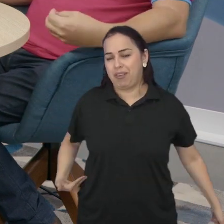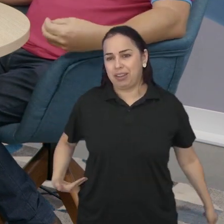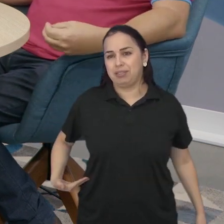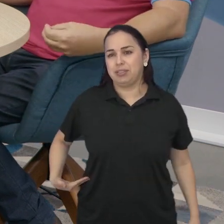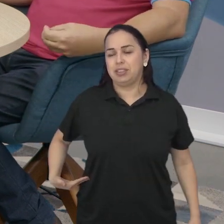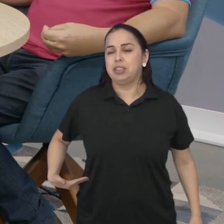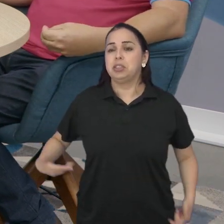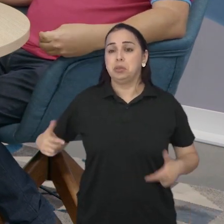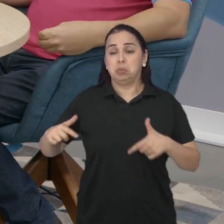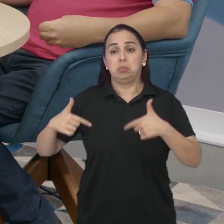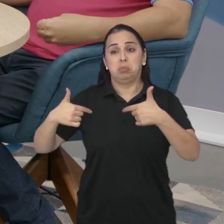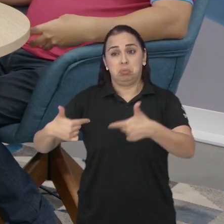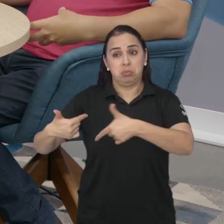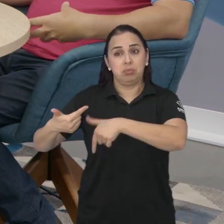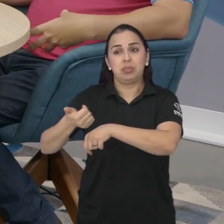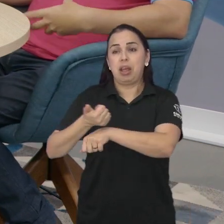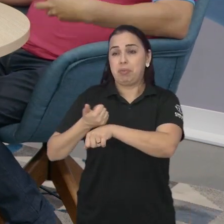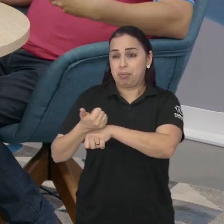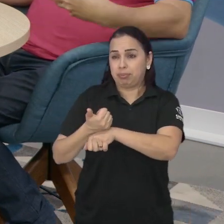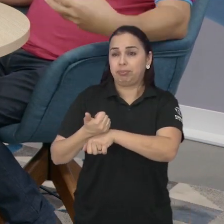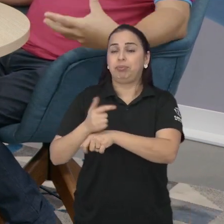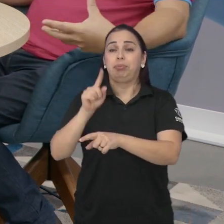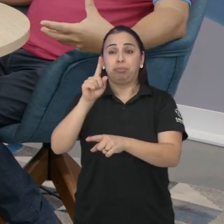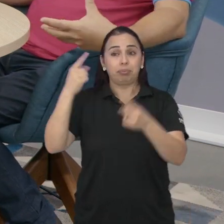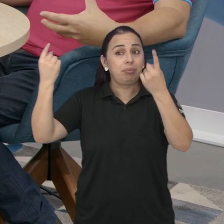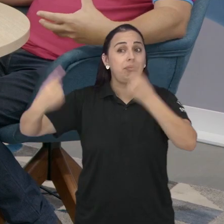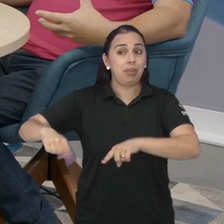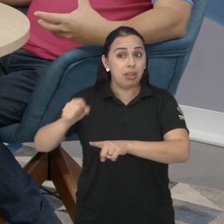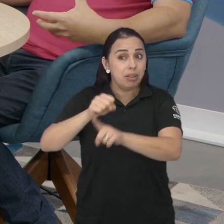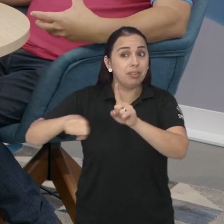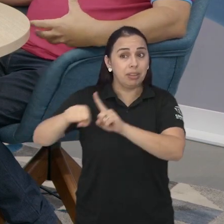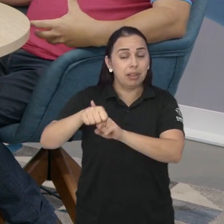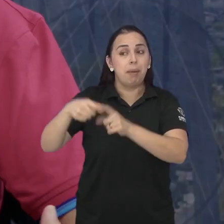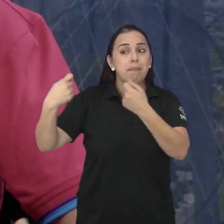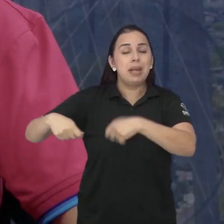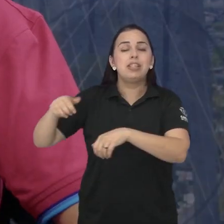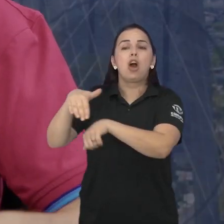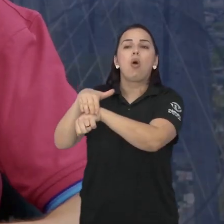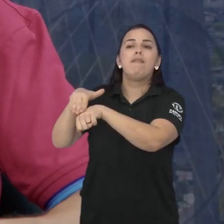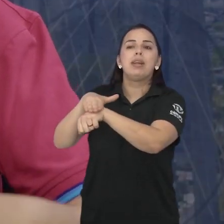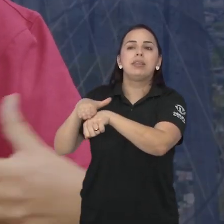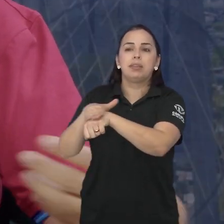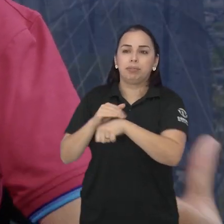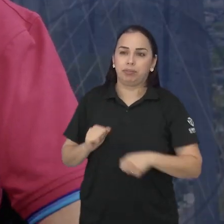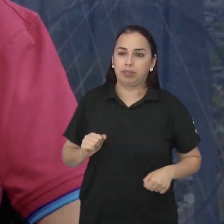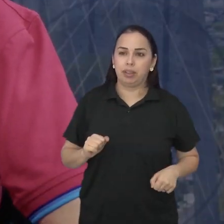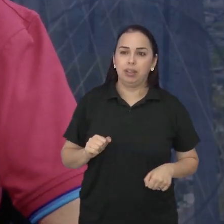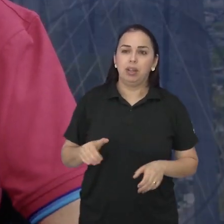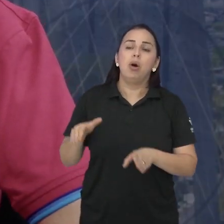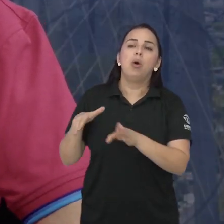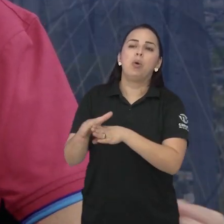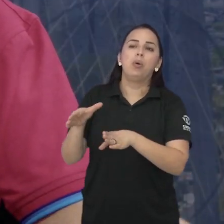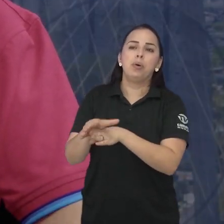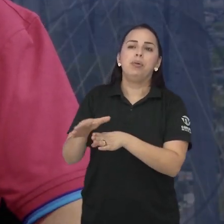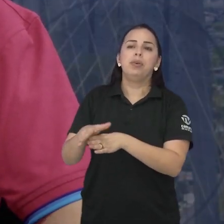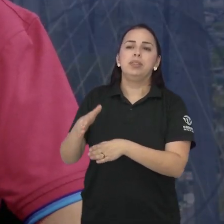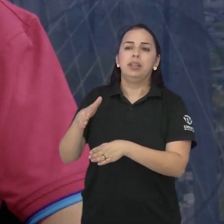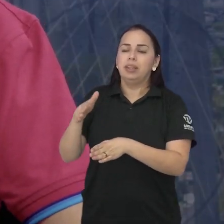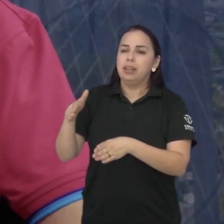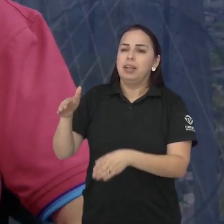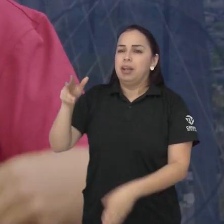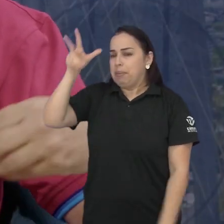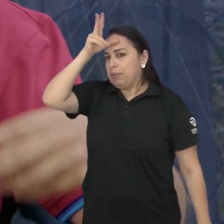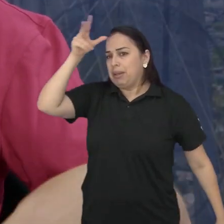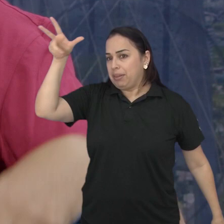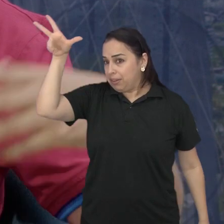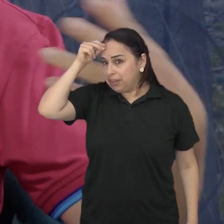exercício profissional. É um desafio que a sociedade precisa dialogar. O que o Conselho Municipal da Assistência Social dialoga?